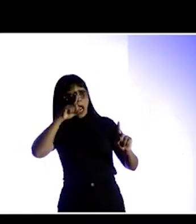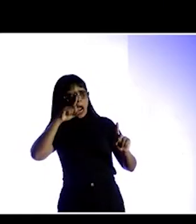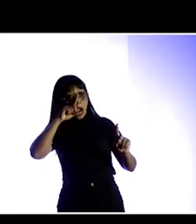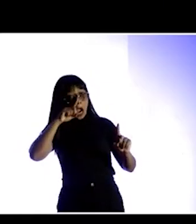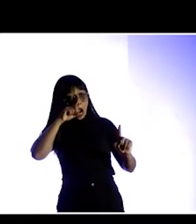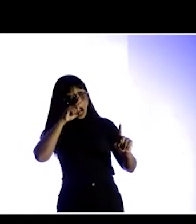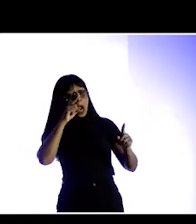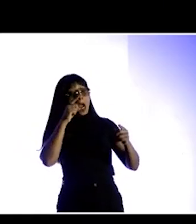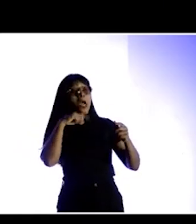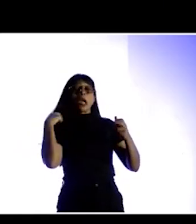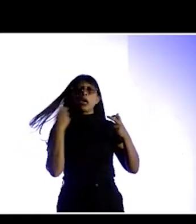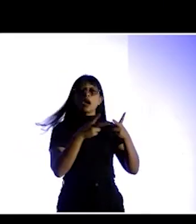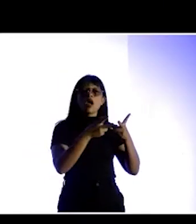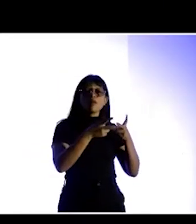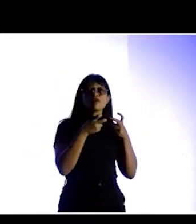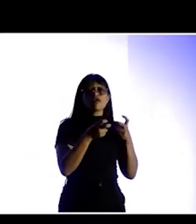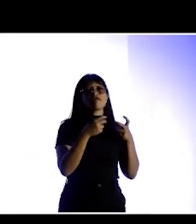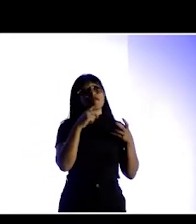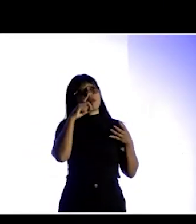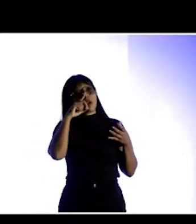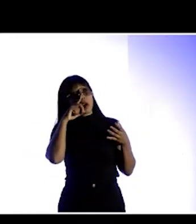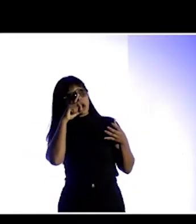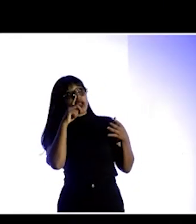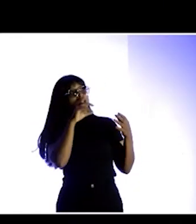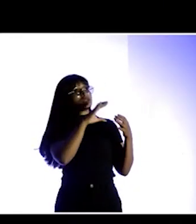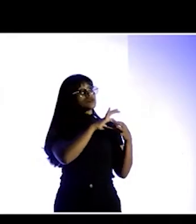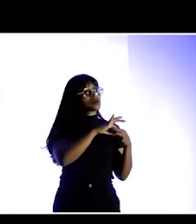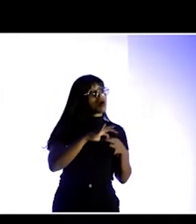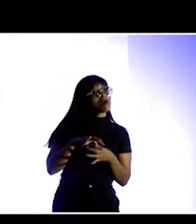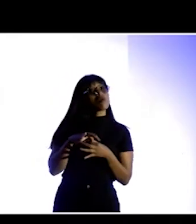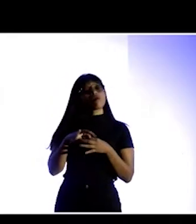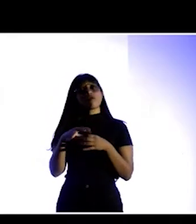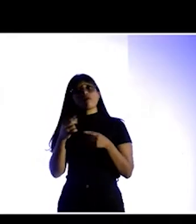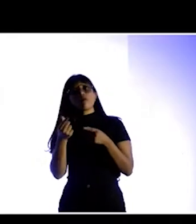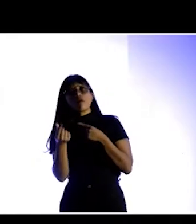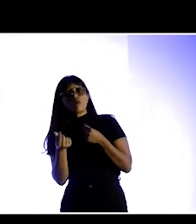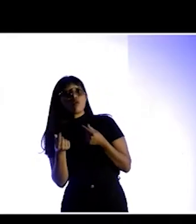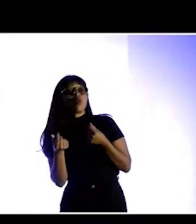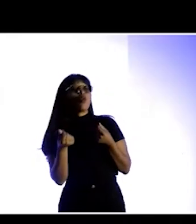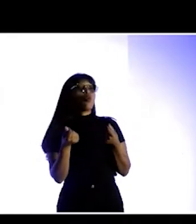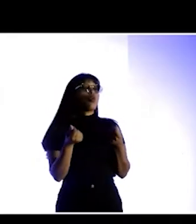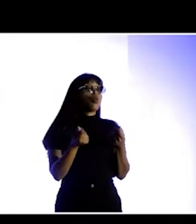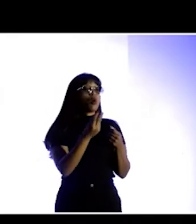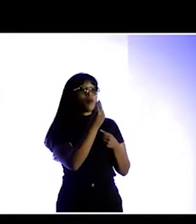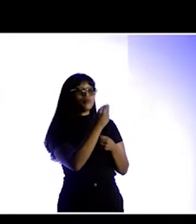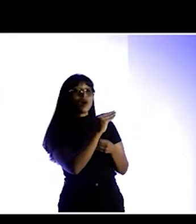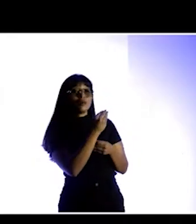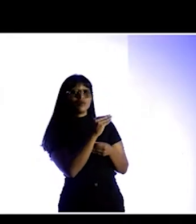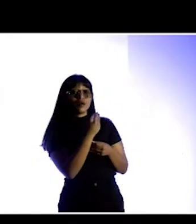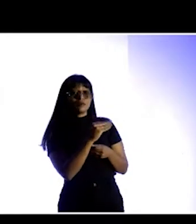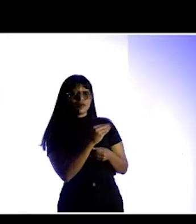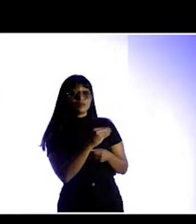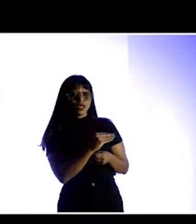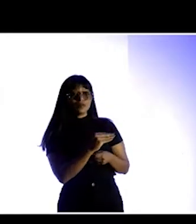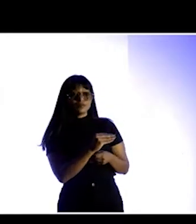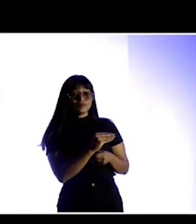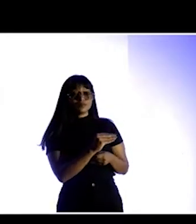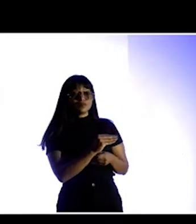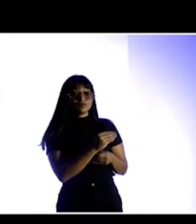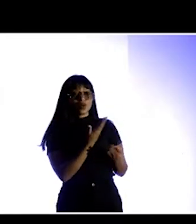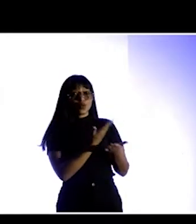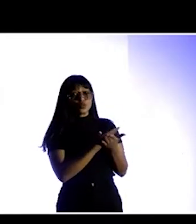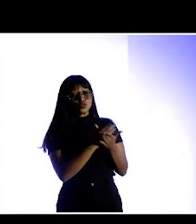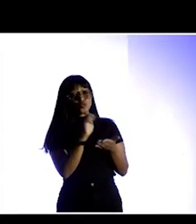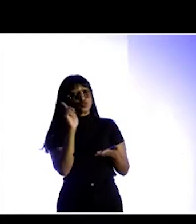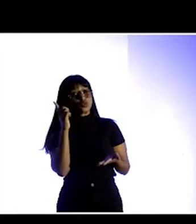o grau de convergência de todos esses cenários. E aí saiu com uma série de classificações e colocamos isso na nossa hidrografia, tanto olhando do ponto de